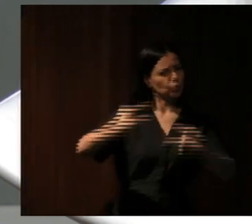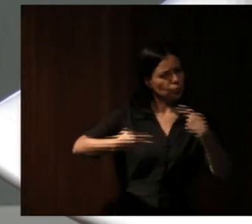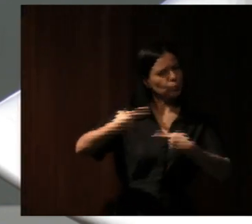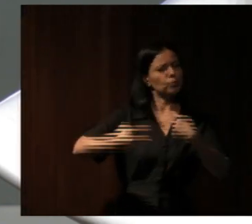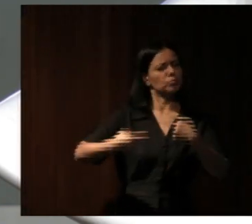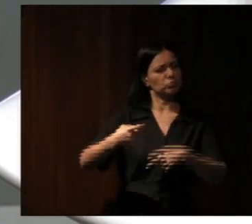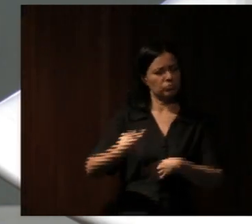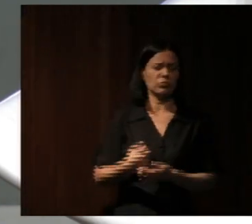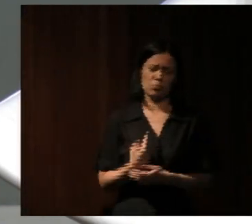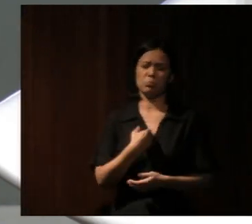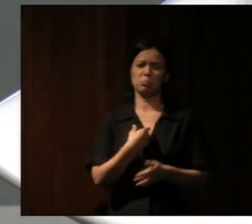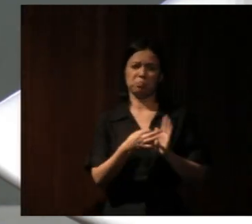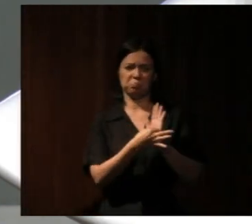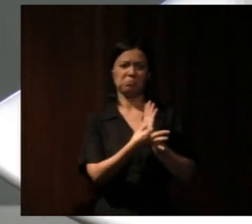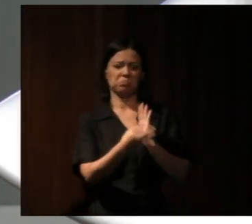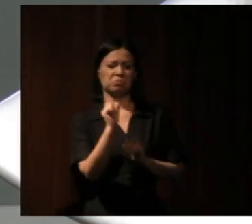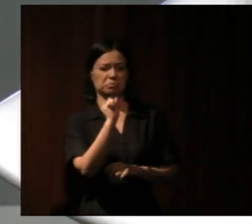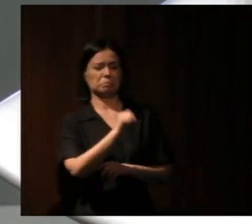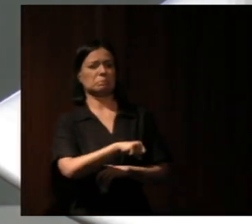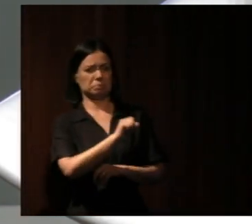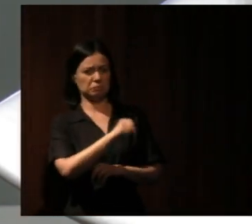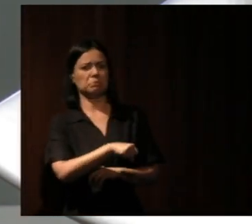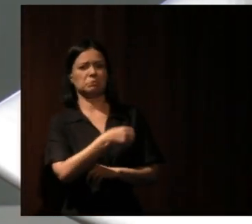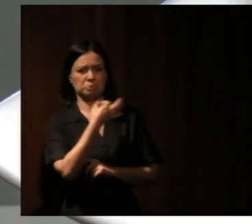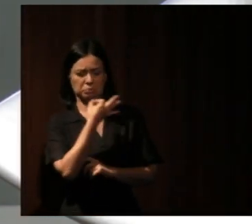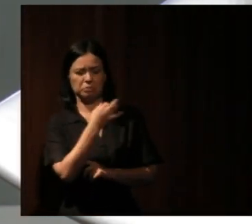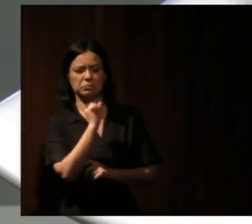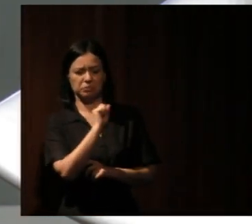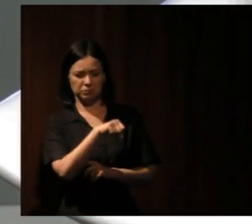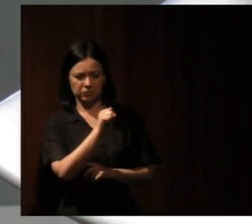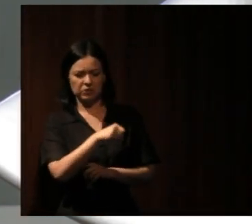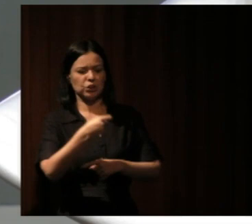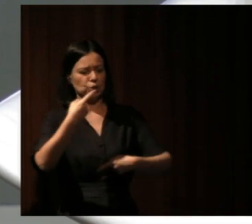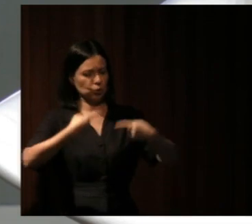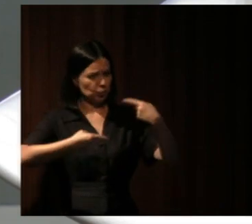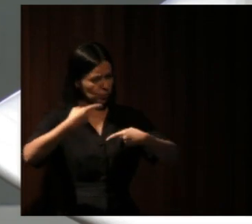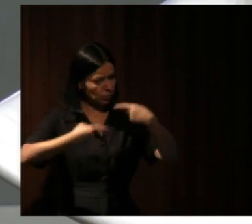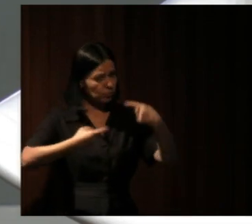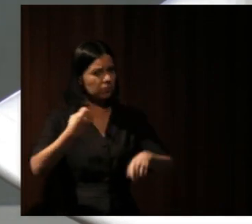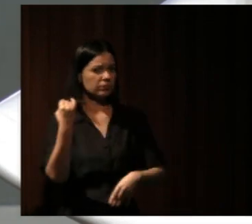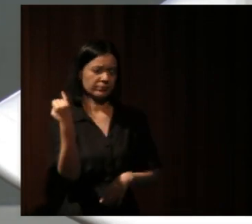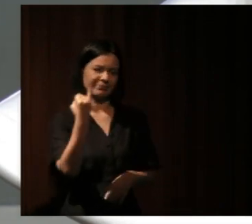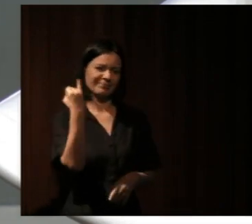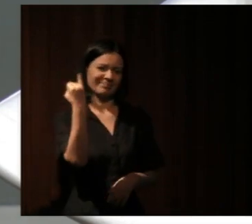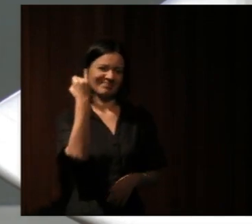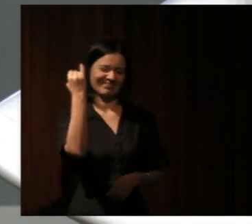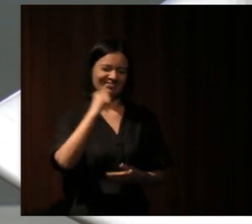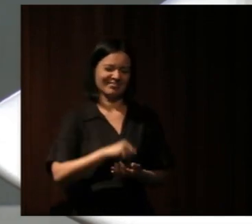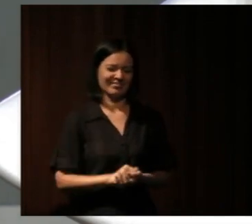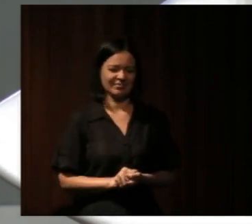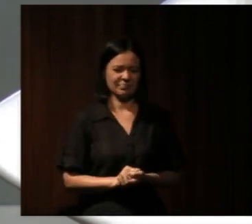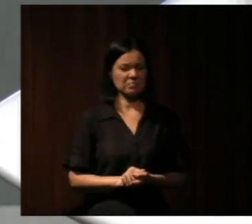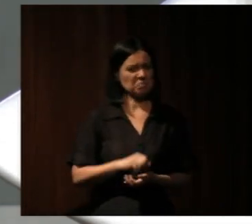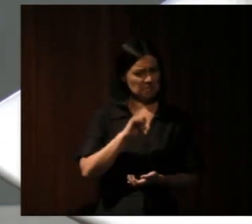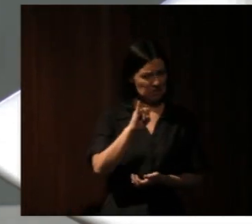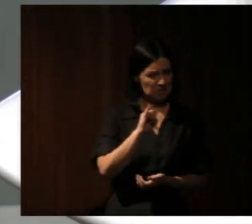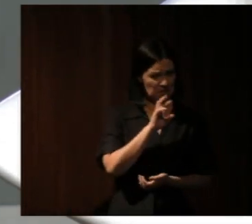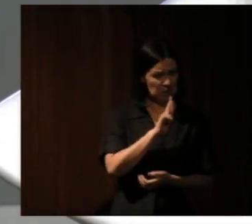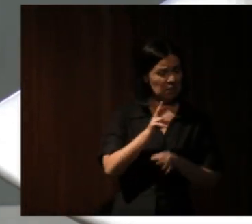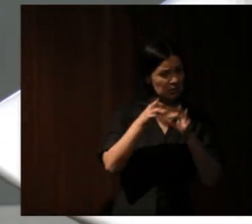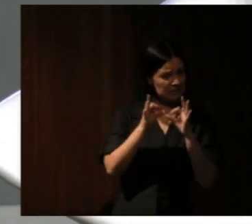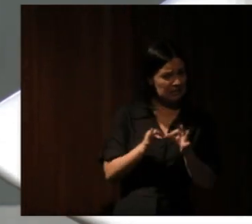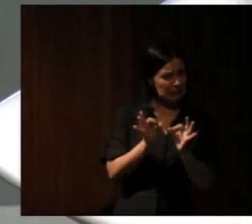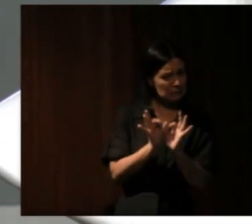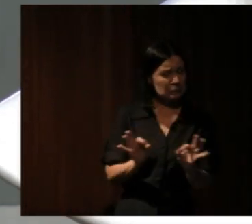acho que sim eu acho que deve se fazer essa discussão sim mas eu não sei se há uma solução tão